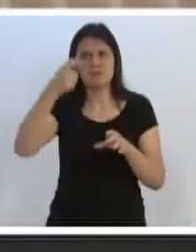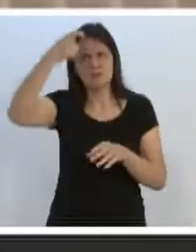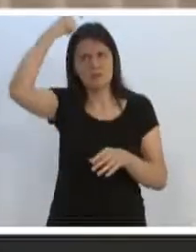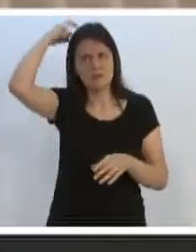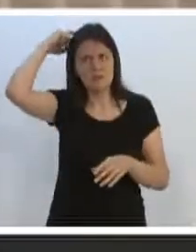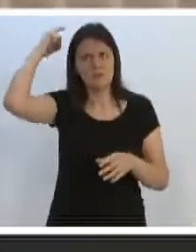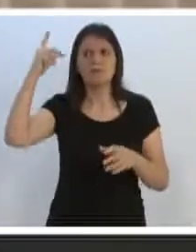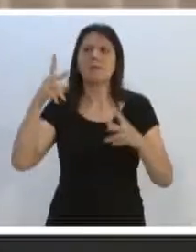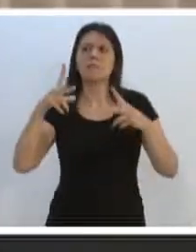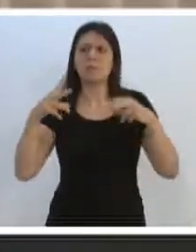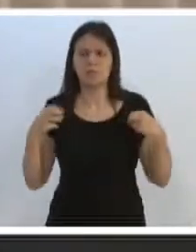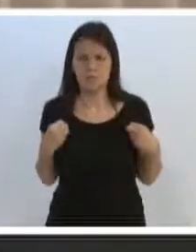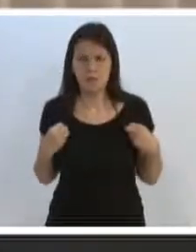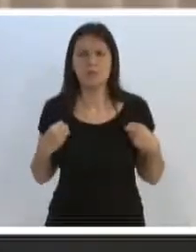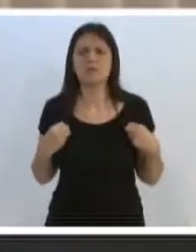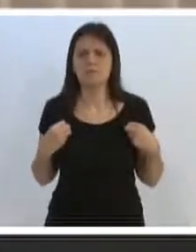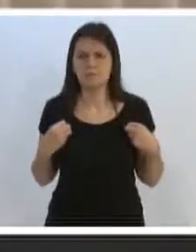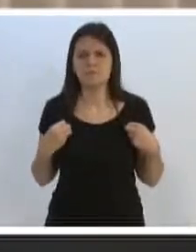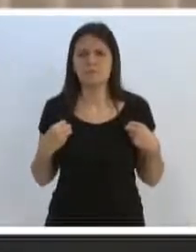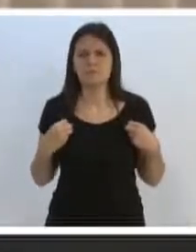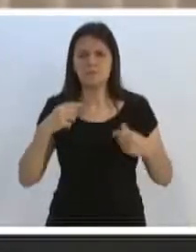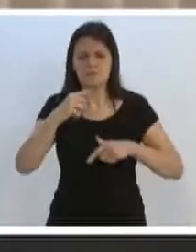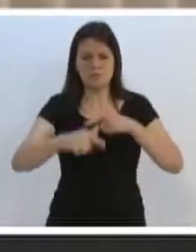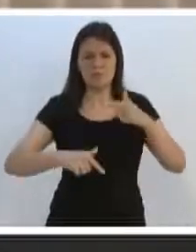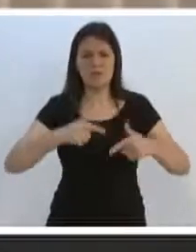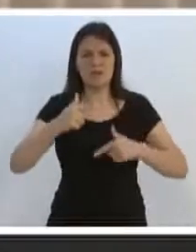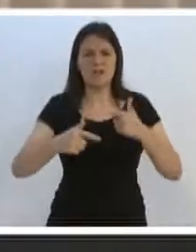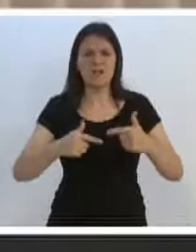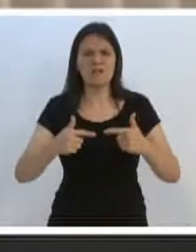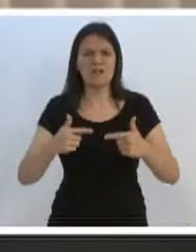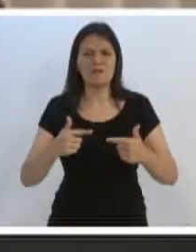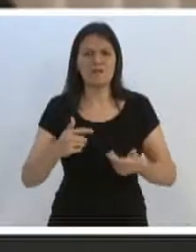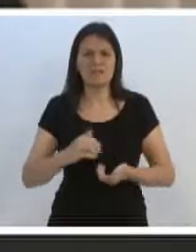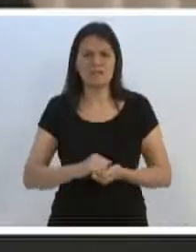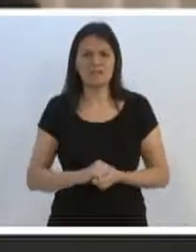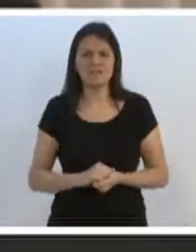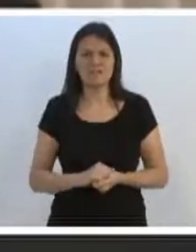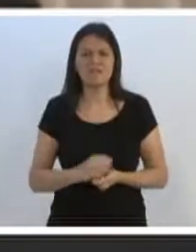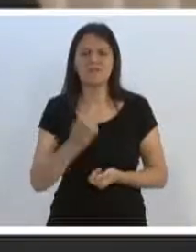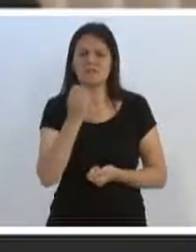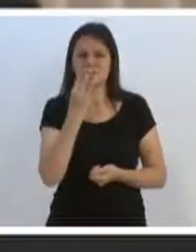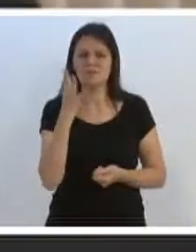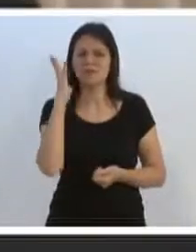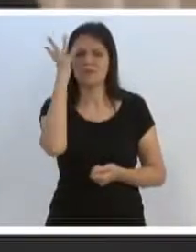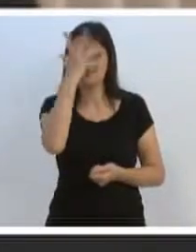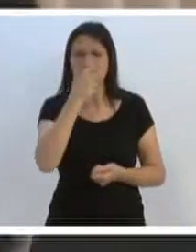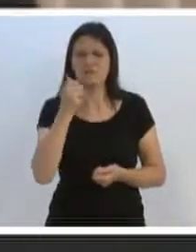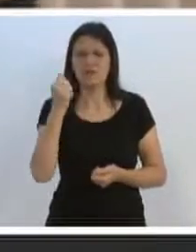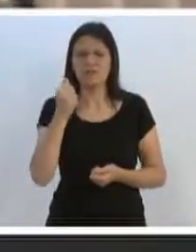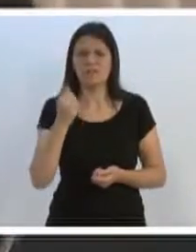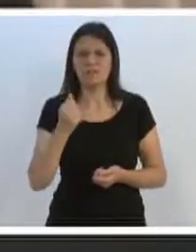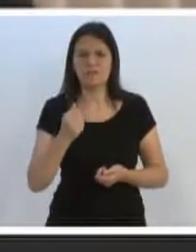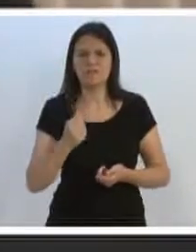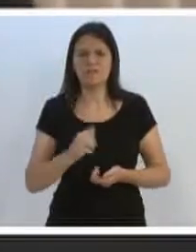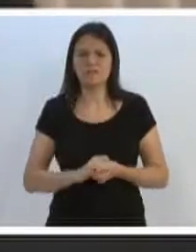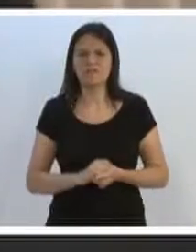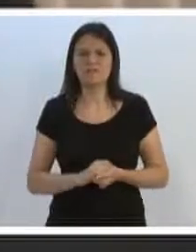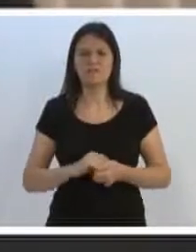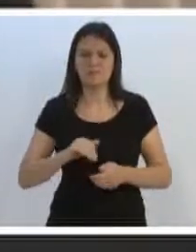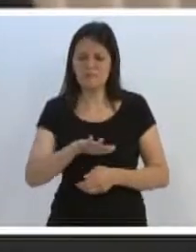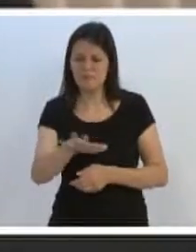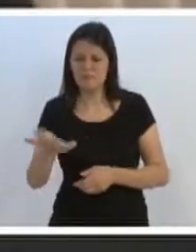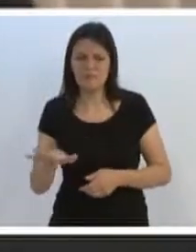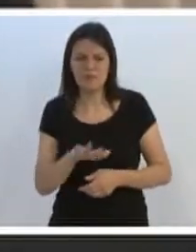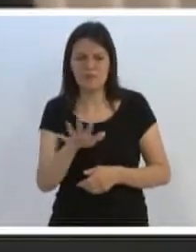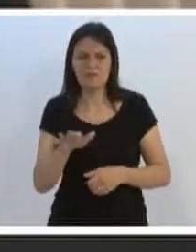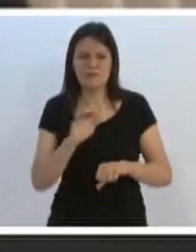também merece todos os méritos, né, pelo trabalho que desenvolve. E está ficando bonita aquela região e tenho certeza que nós vamos conseguir fazer mais da forma que foi